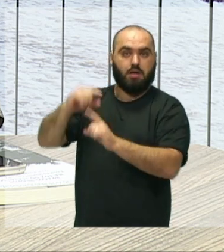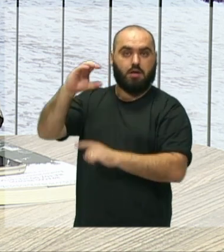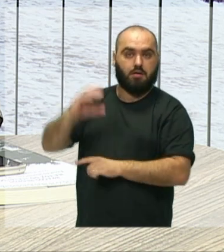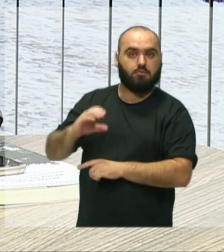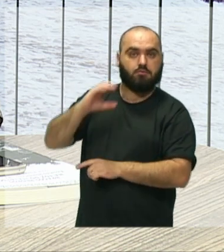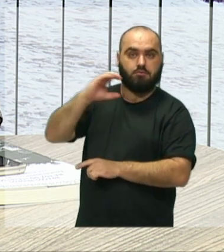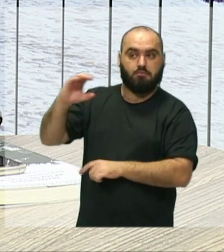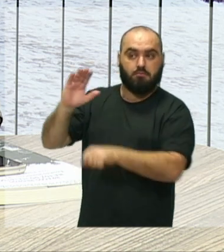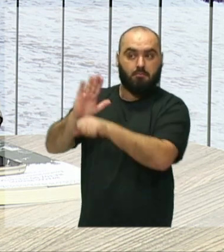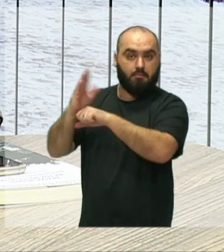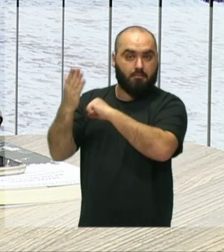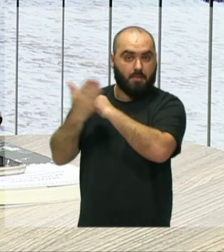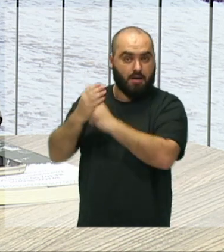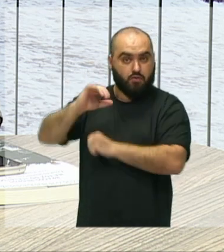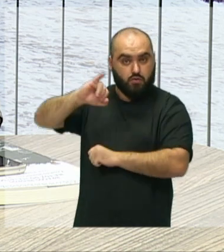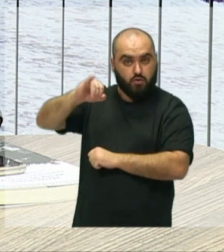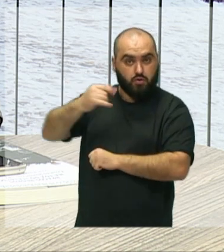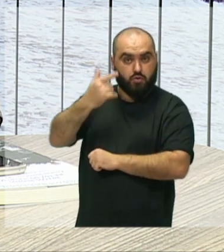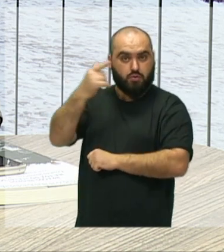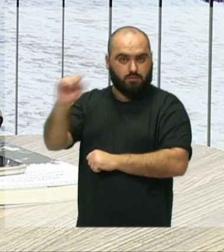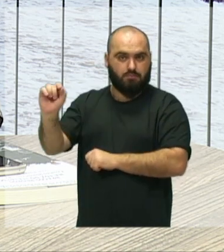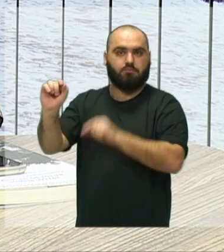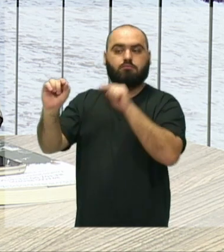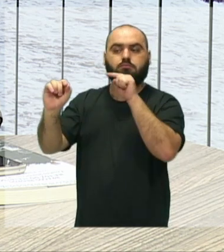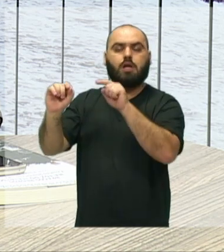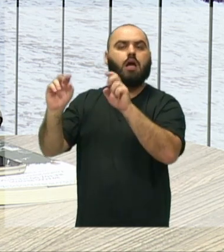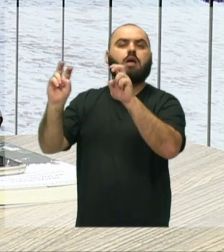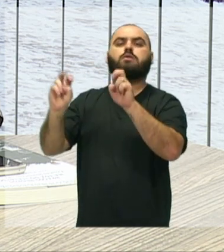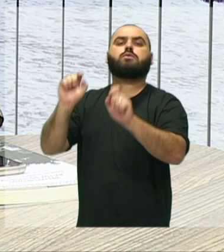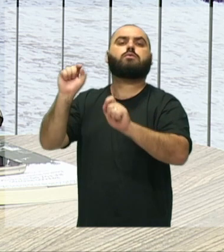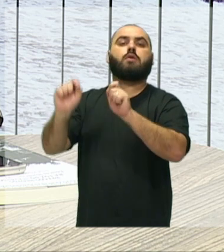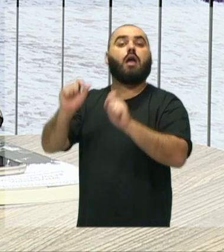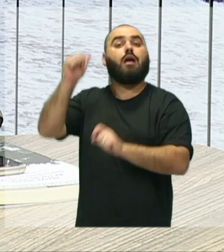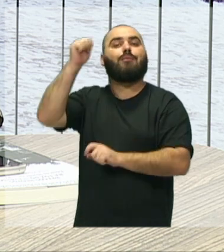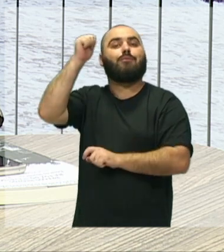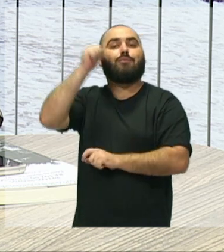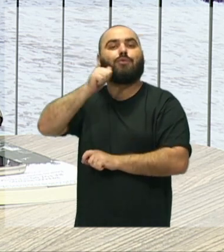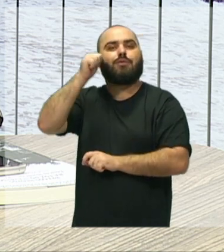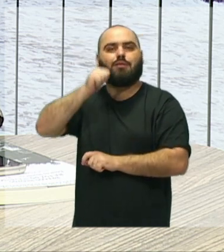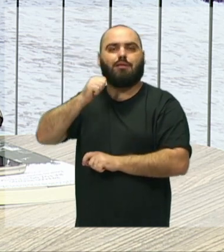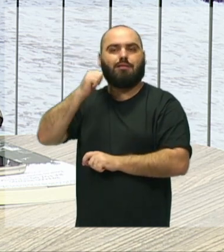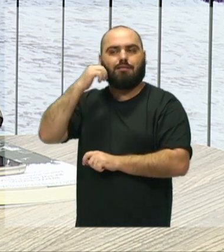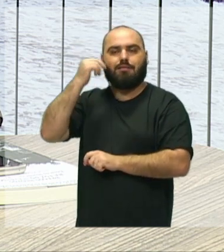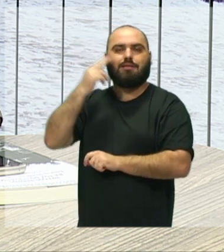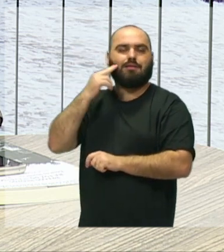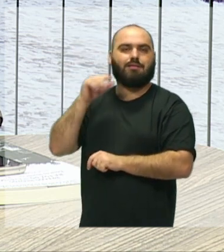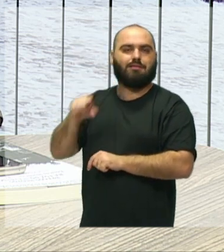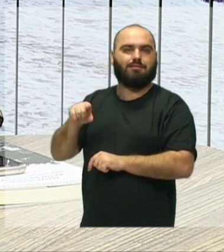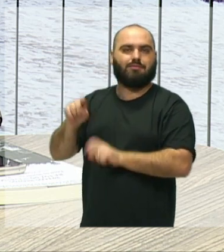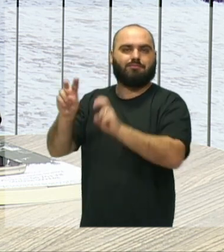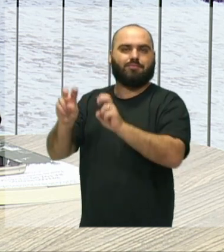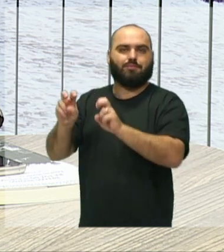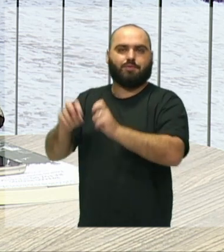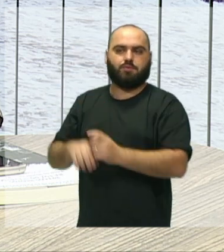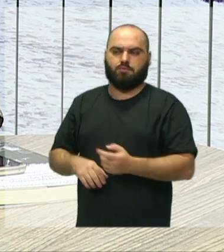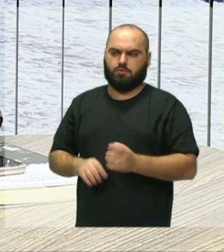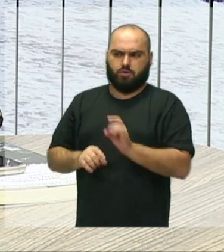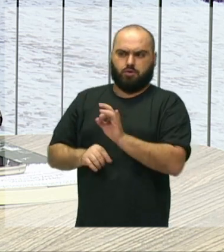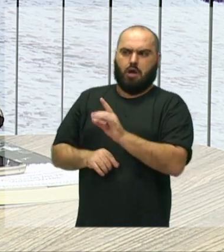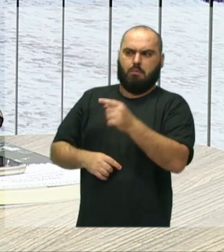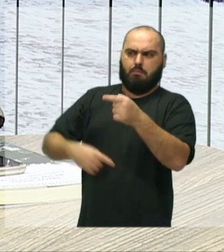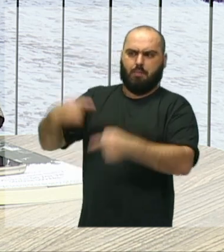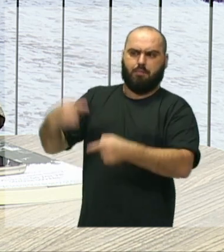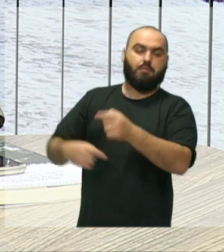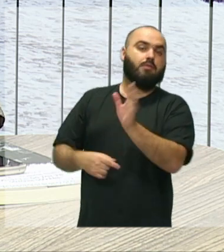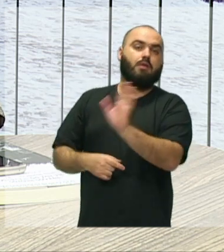João, que debate mais especificamente a situação da mulher negra. Não é única, mas vamos dizer assim, é